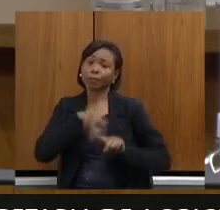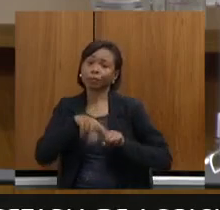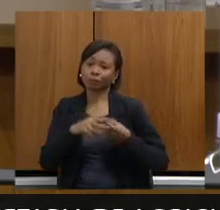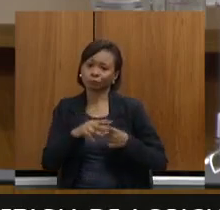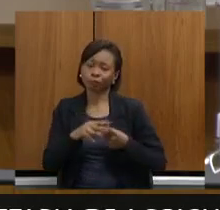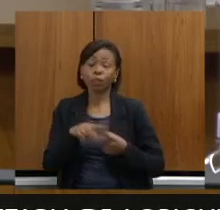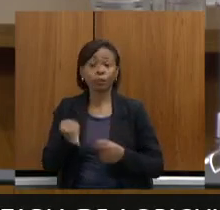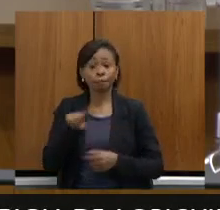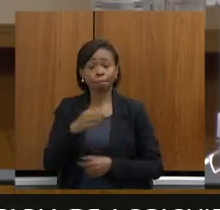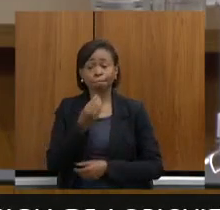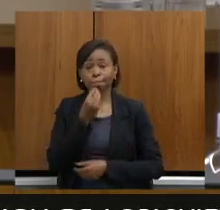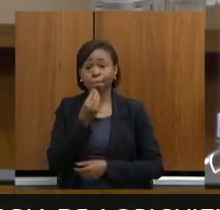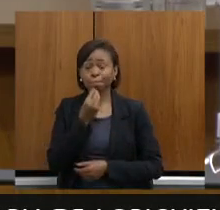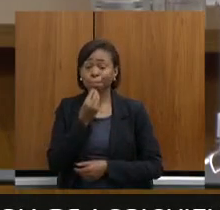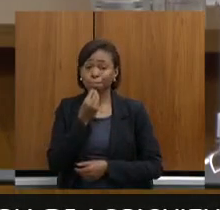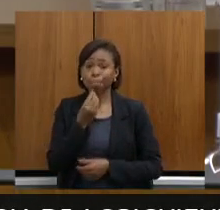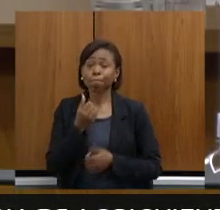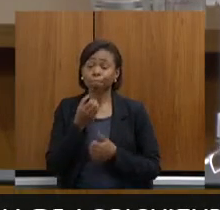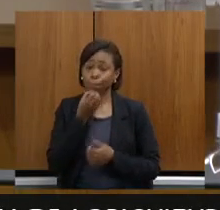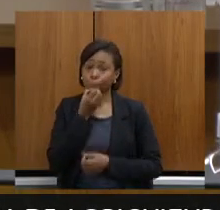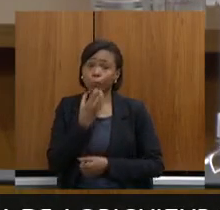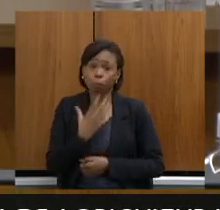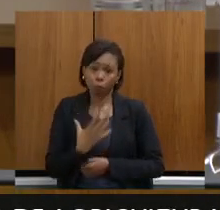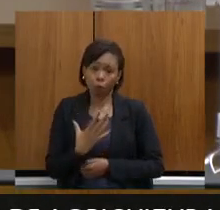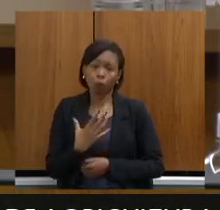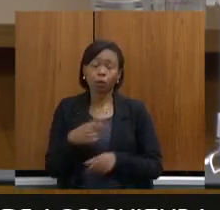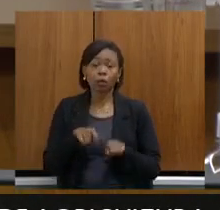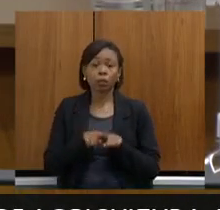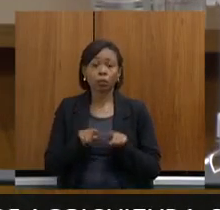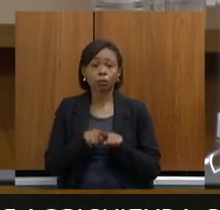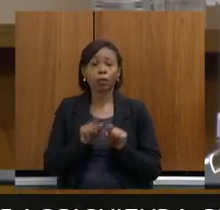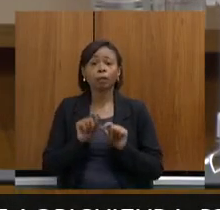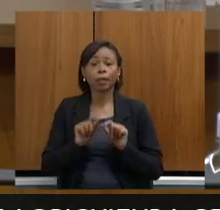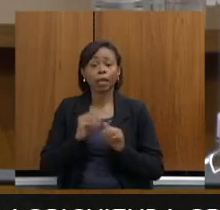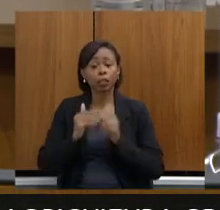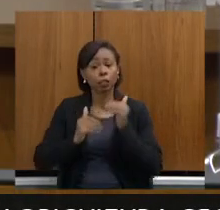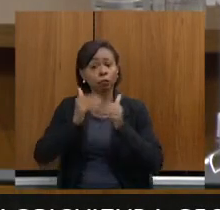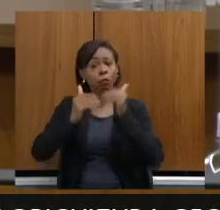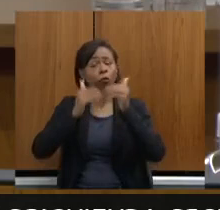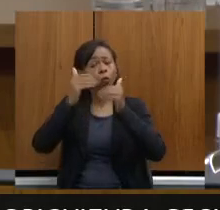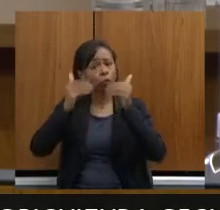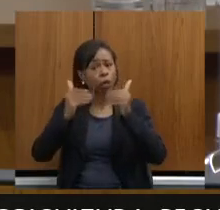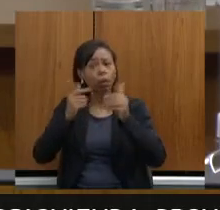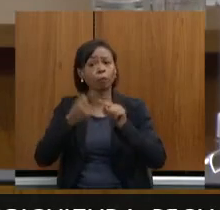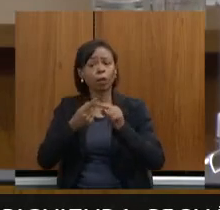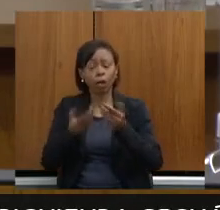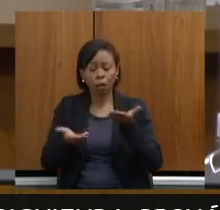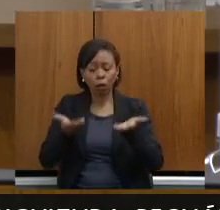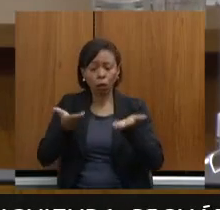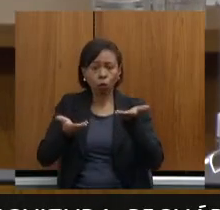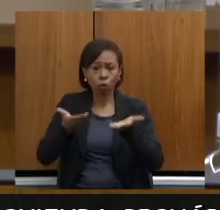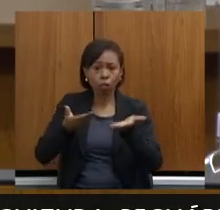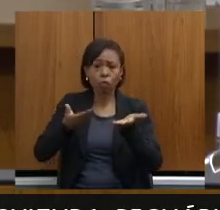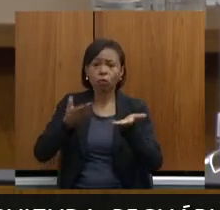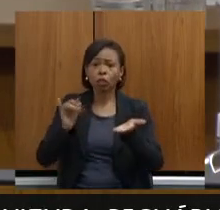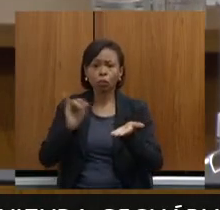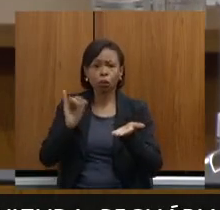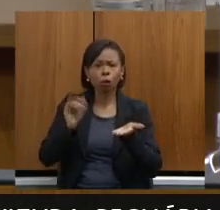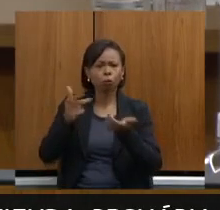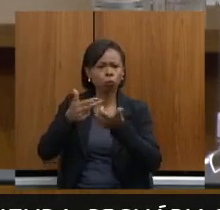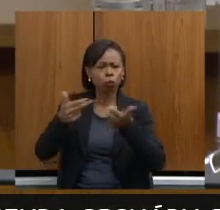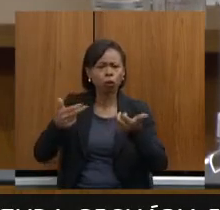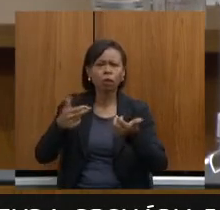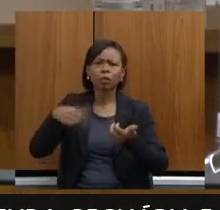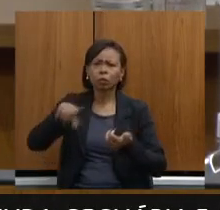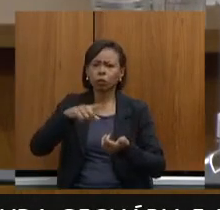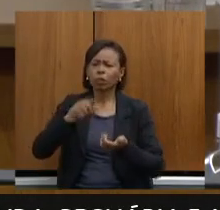expectativa é muito boa e que também para a parte de fomento com equilíbrio fiscal Eu Tenho recebido é ofícios do